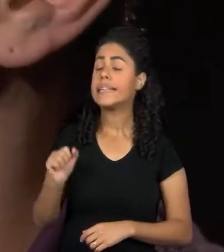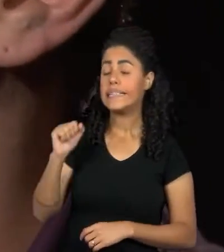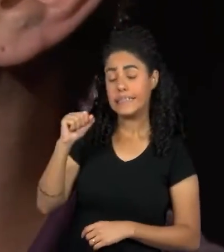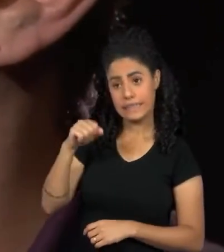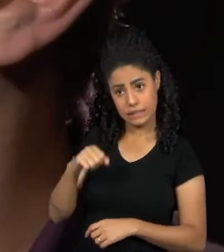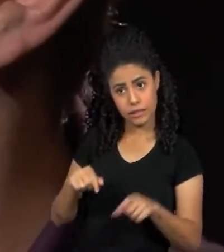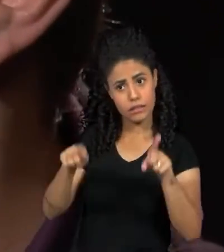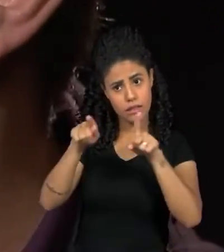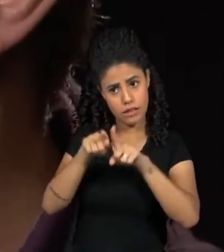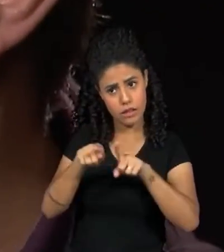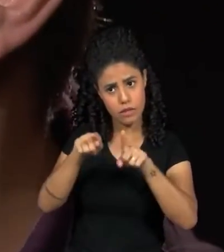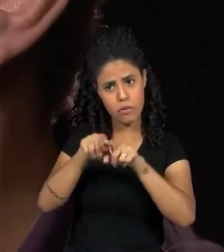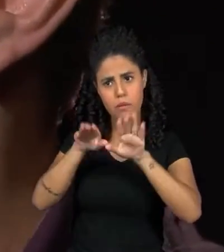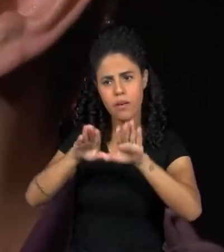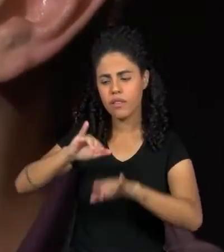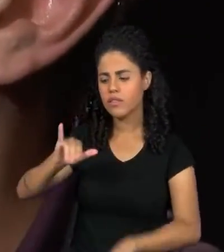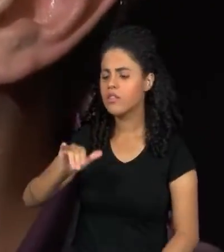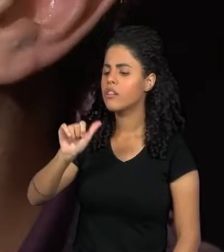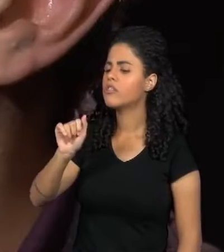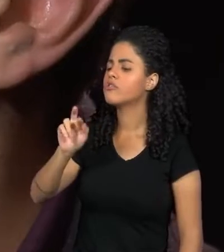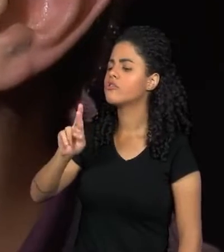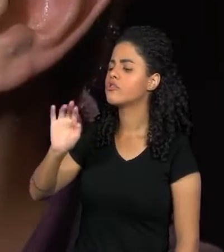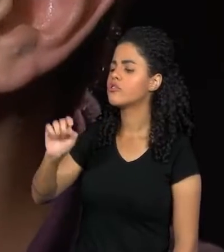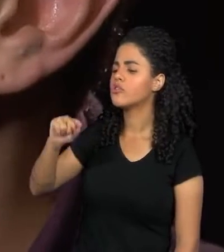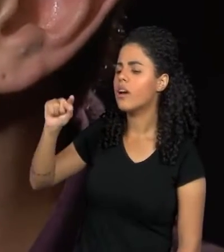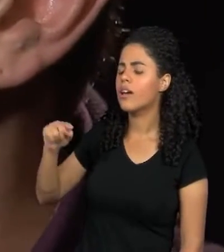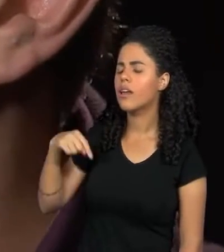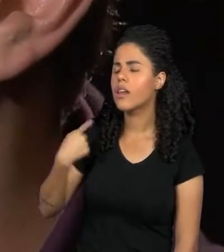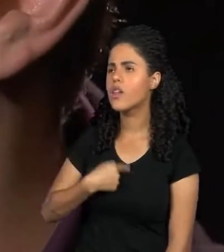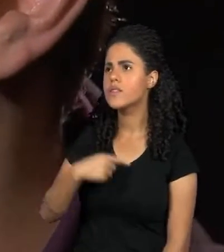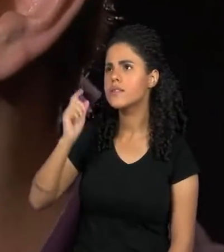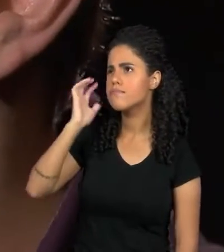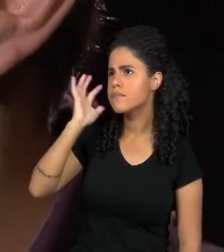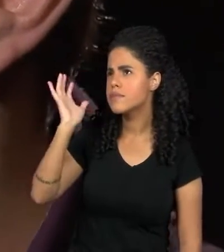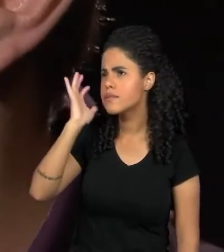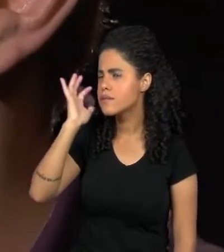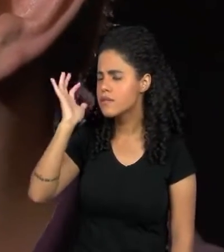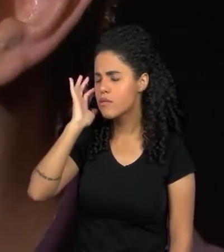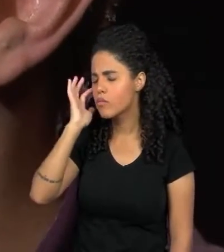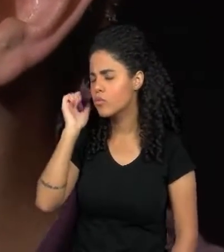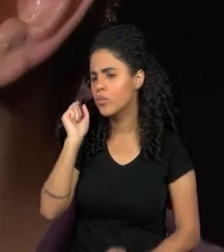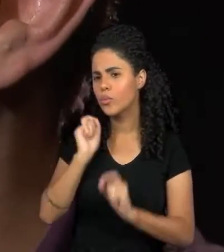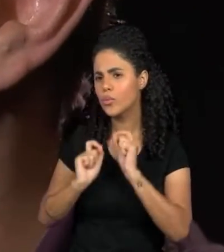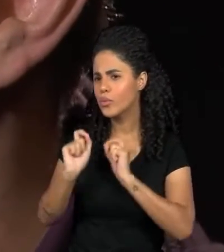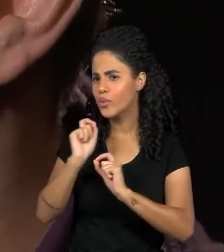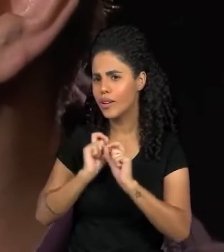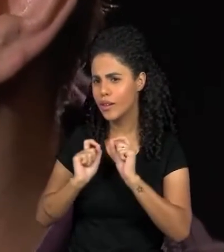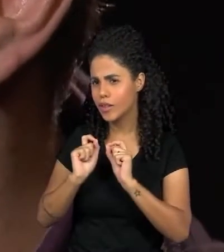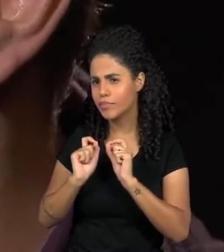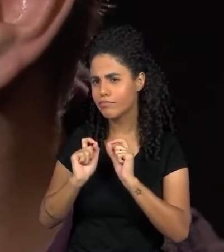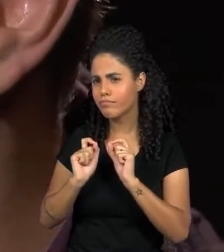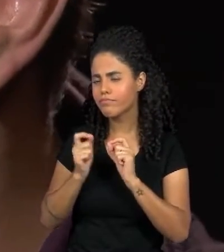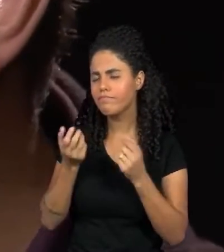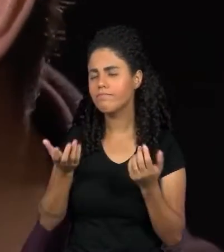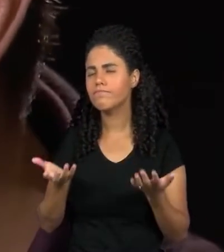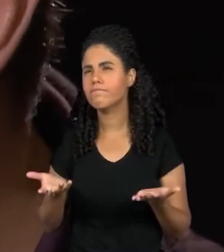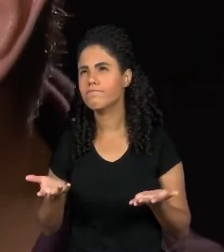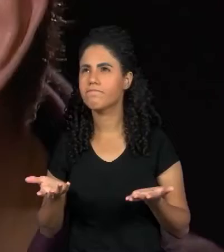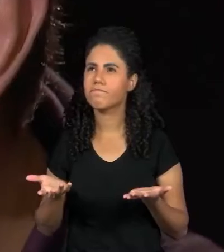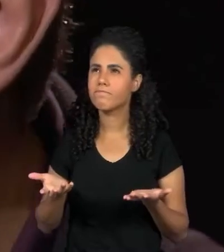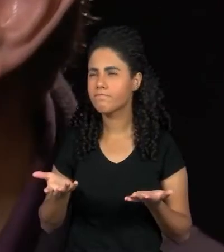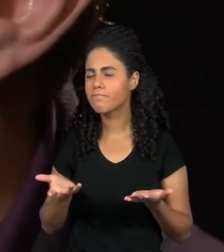diria que é algo muito próximo aquilo que a gente pode pensar nesse nesse